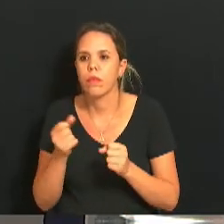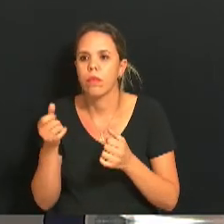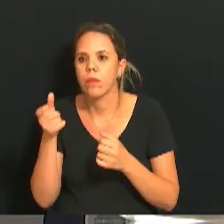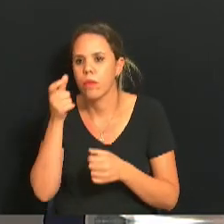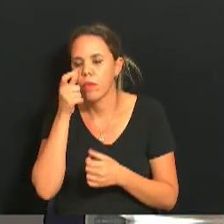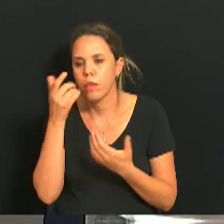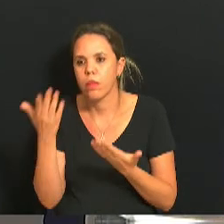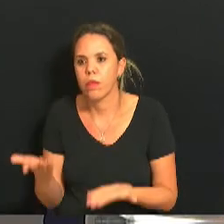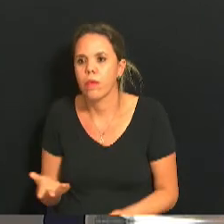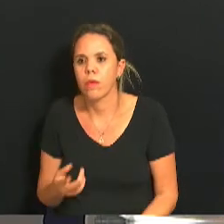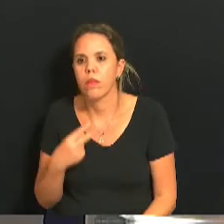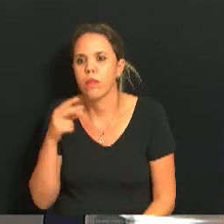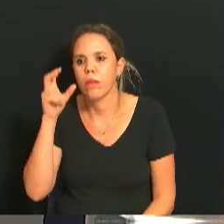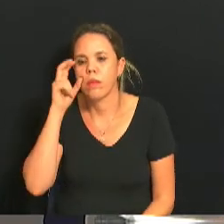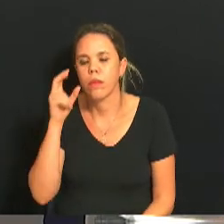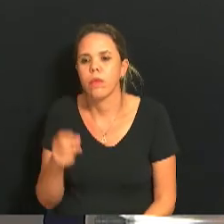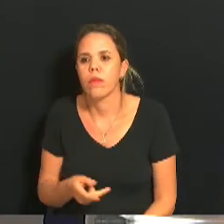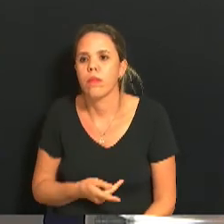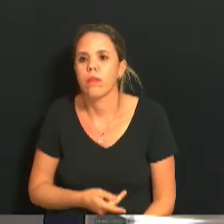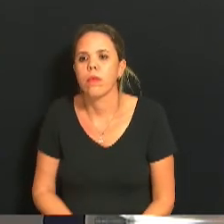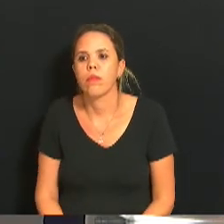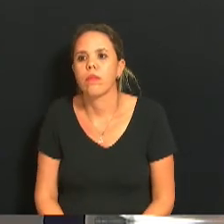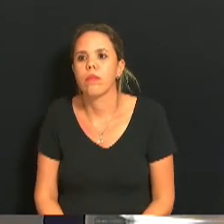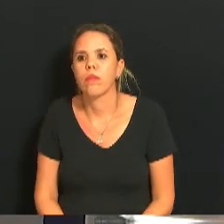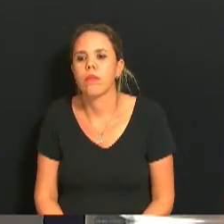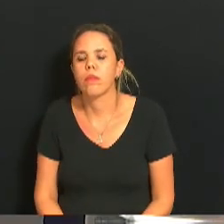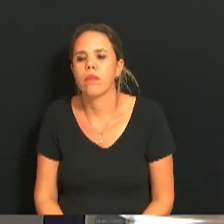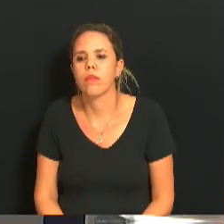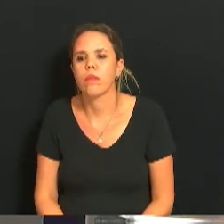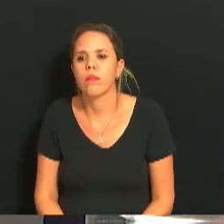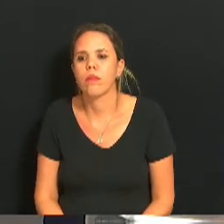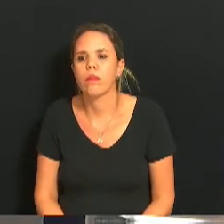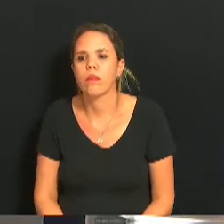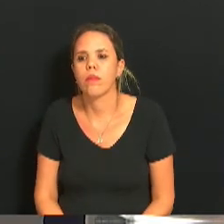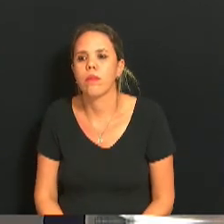dizendo que a vontade para o